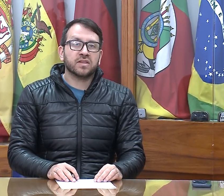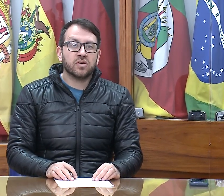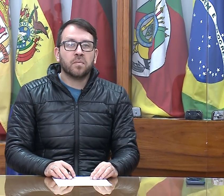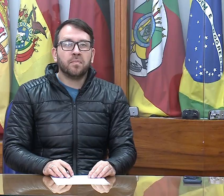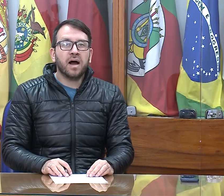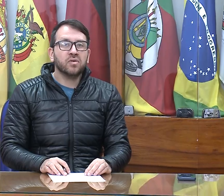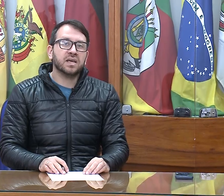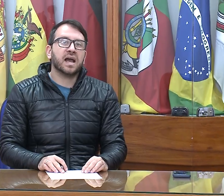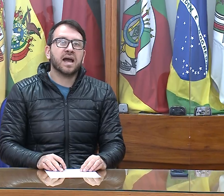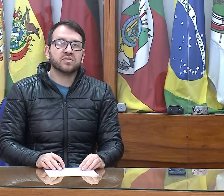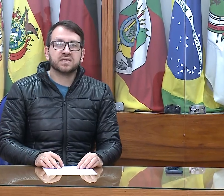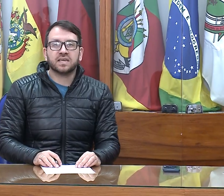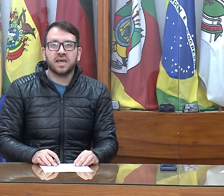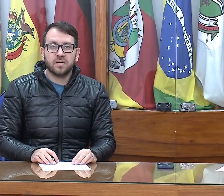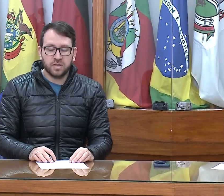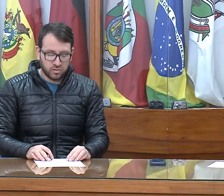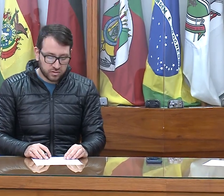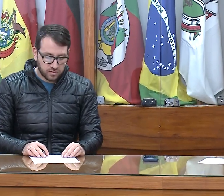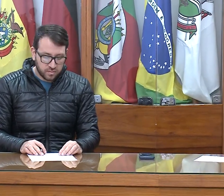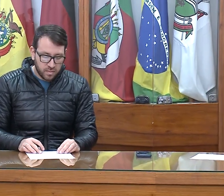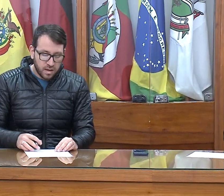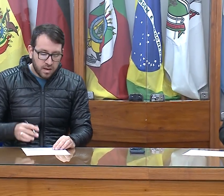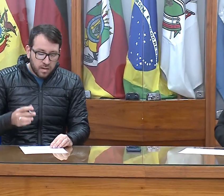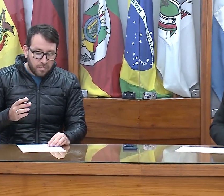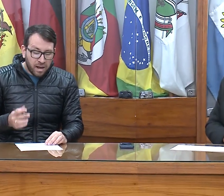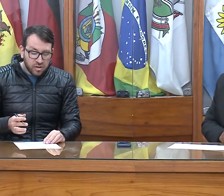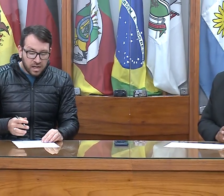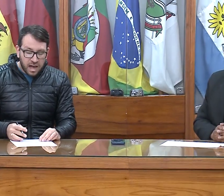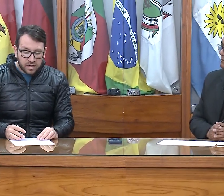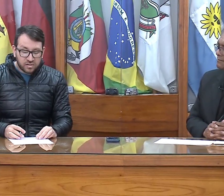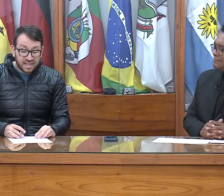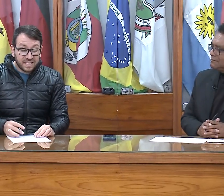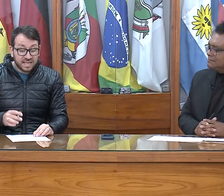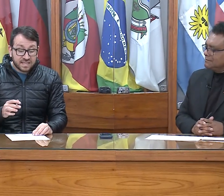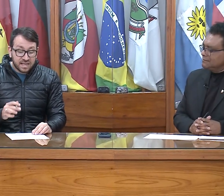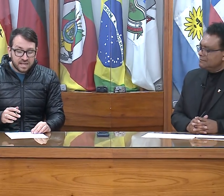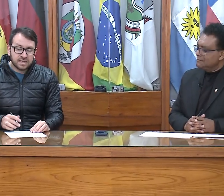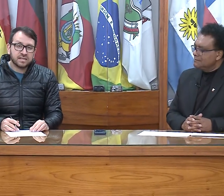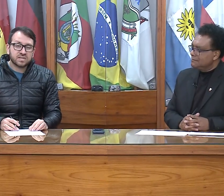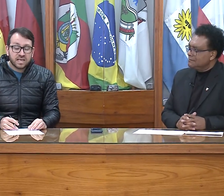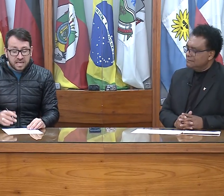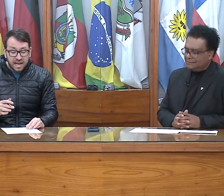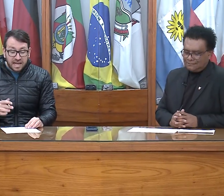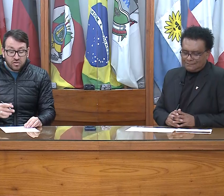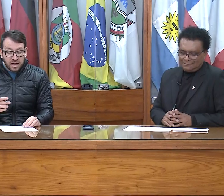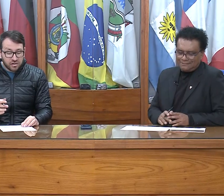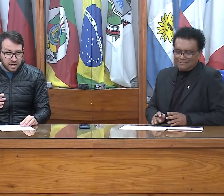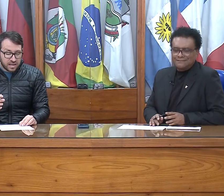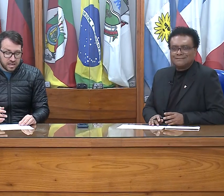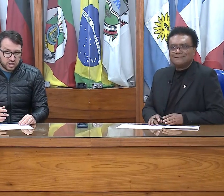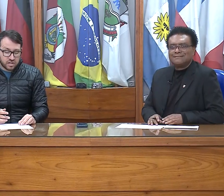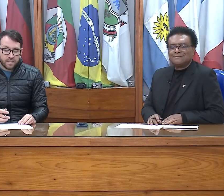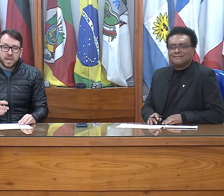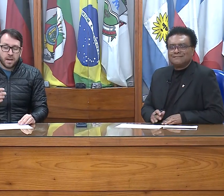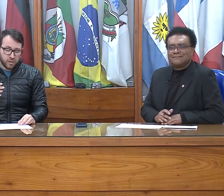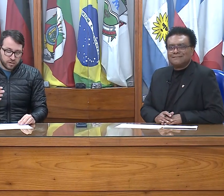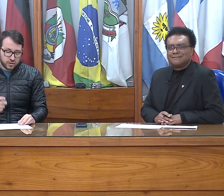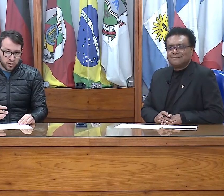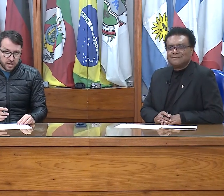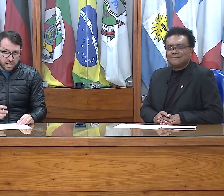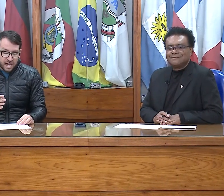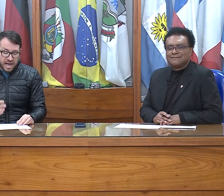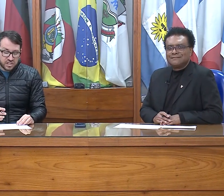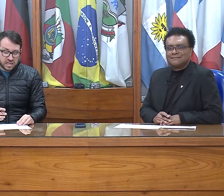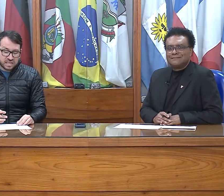receber o vereador Paulo Ricardo Siqueira Pedroso Paulo Ricardo tem 60 anos e é natural do Alegrete é